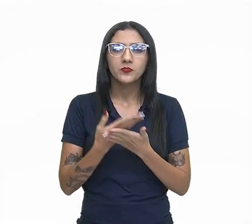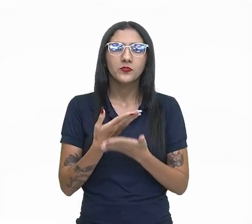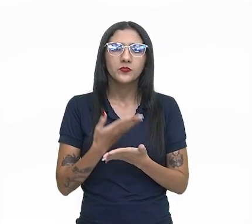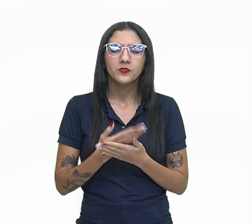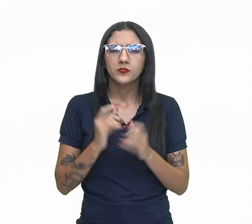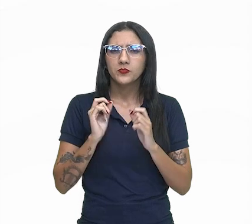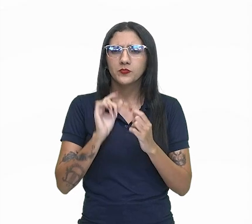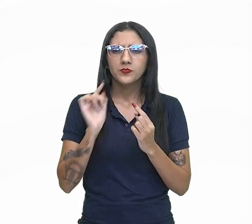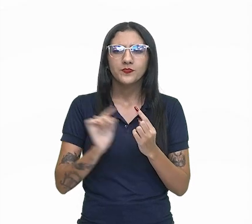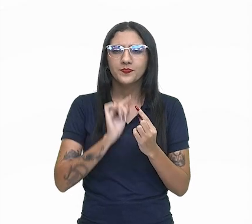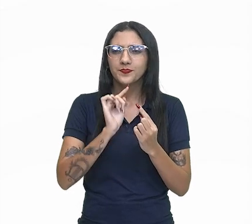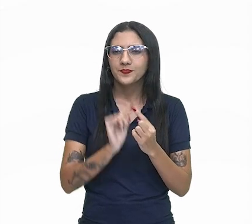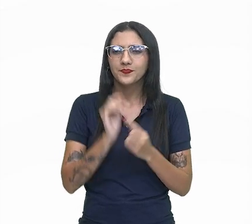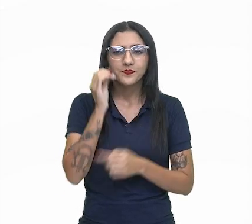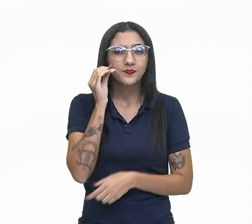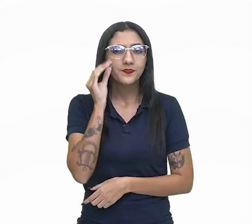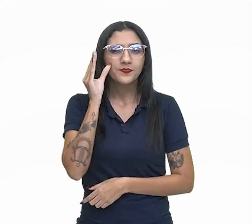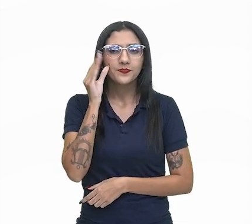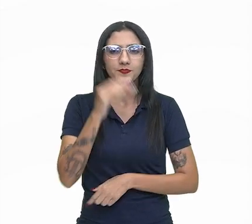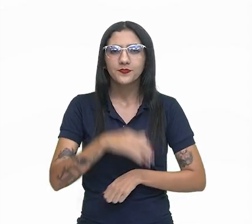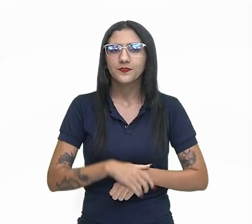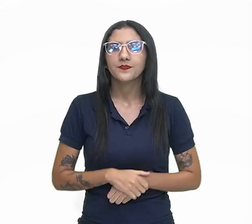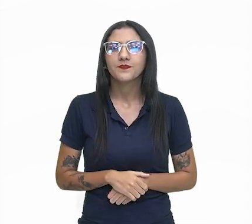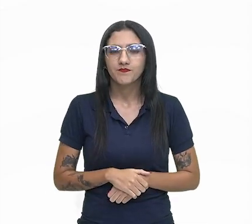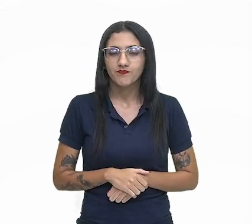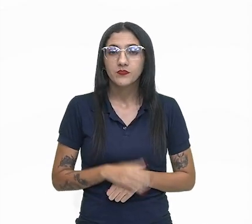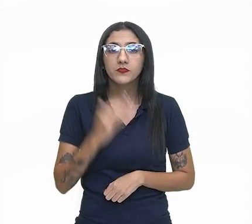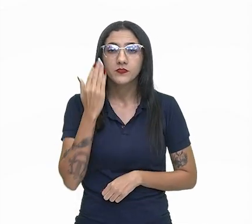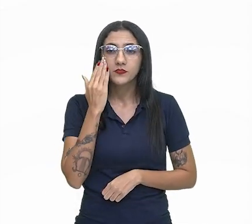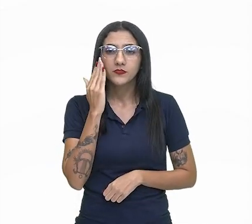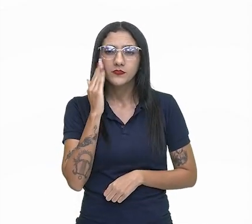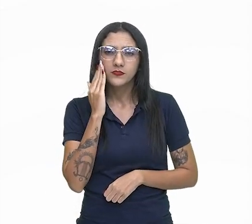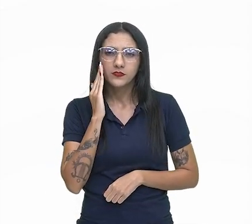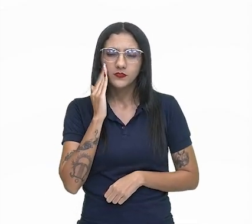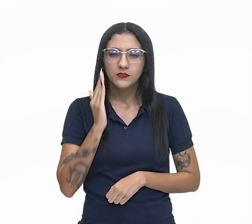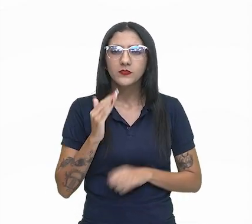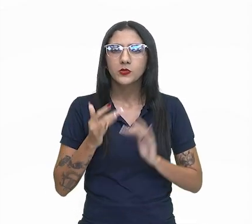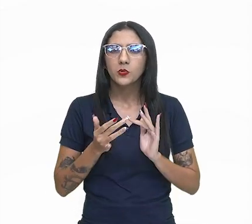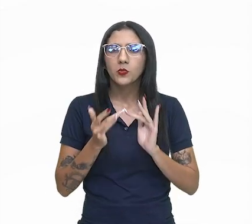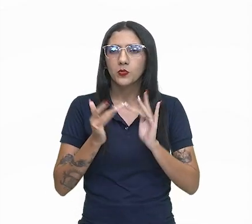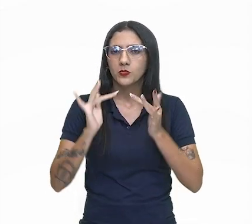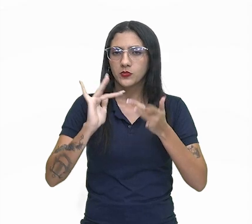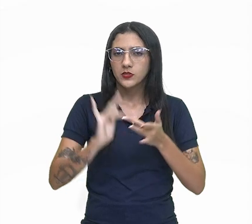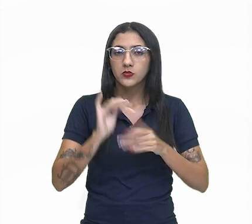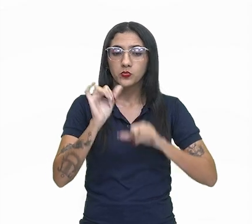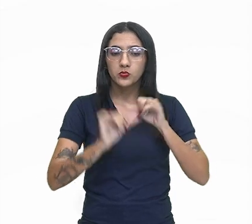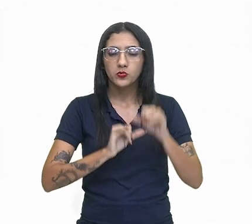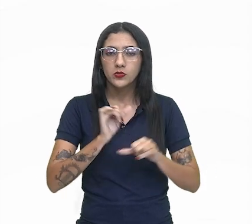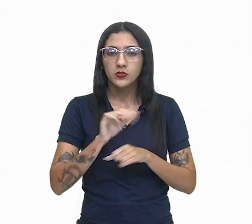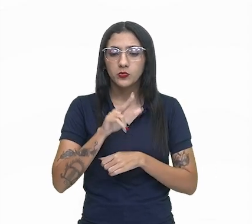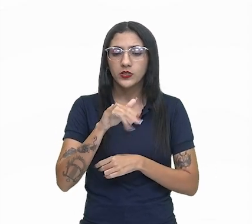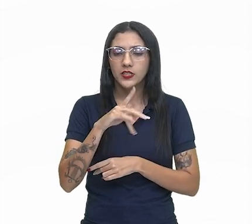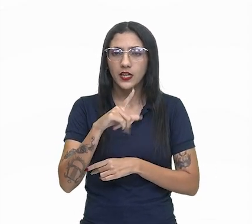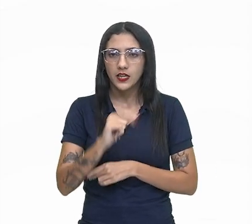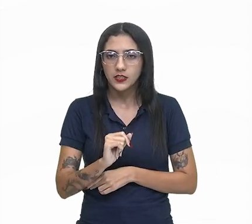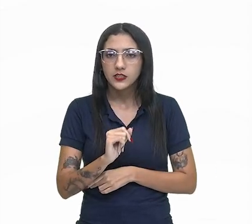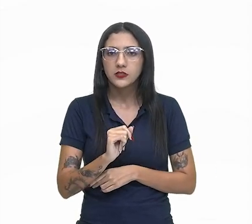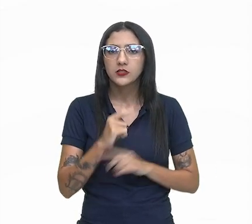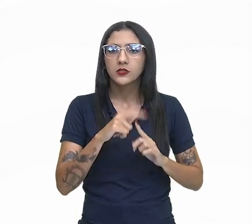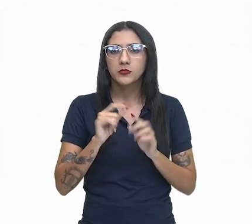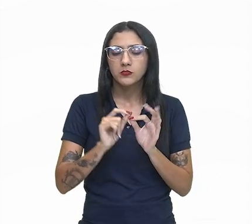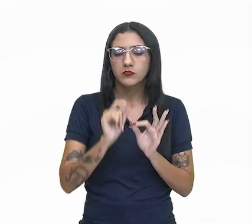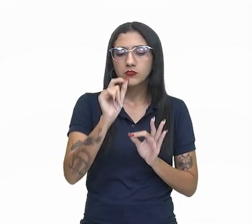4, o objeto de conhecimento é interpretação, compreensão e transformação de unidades de medidas,